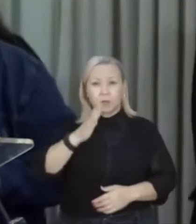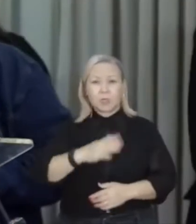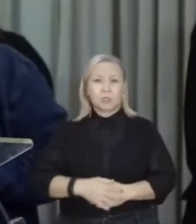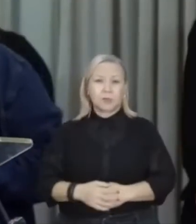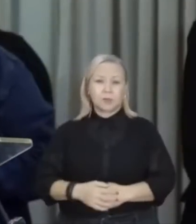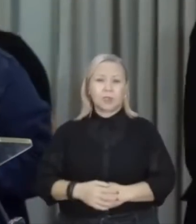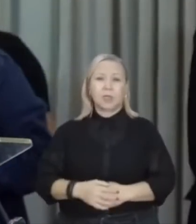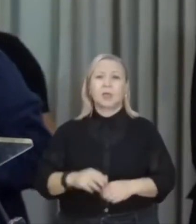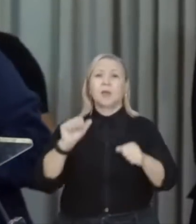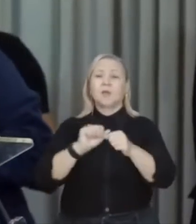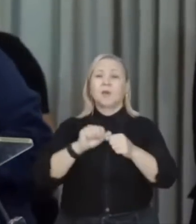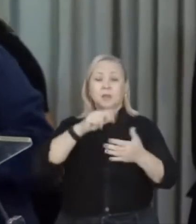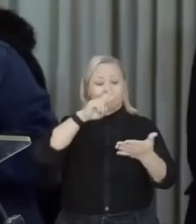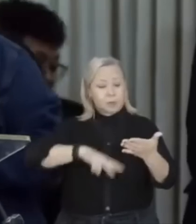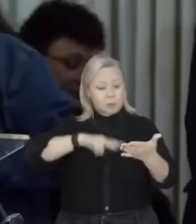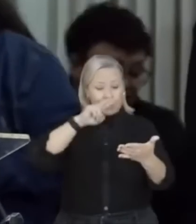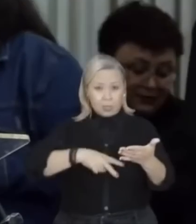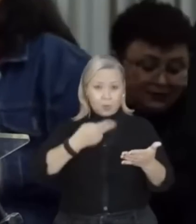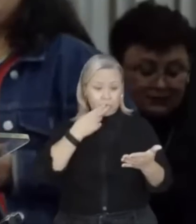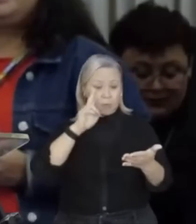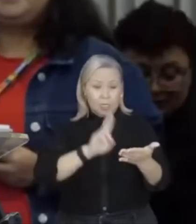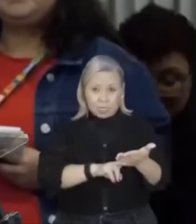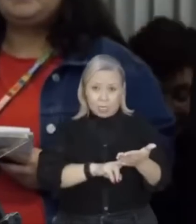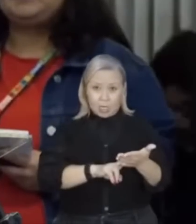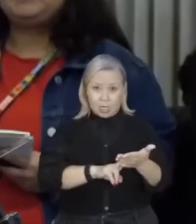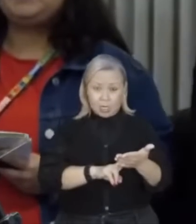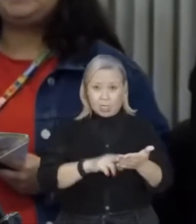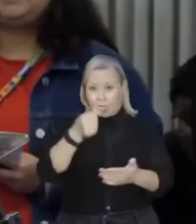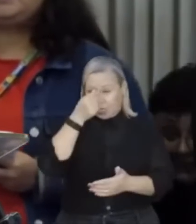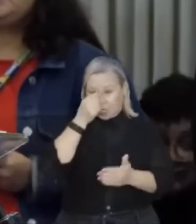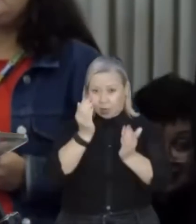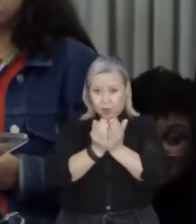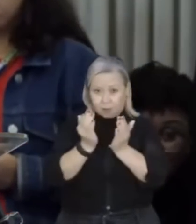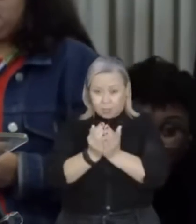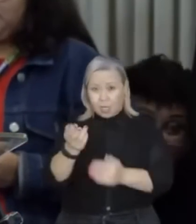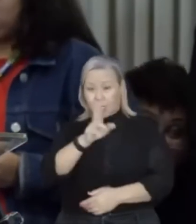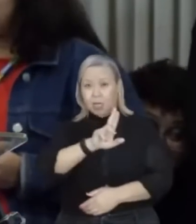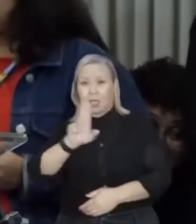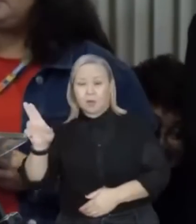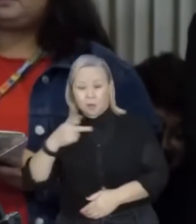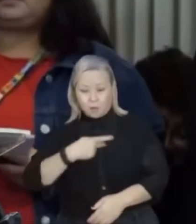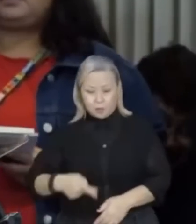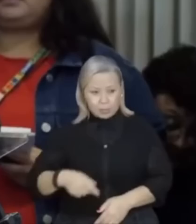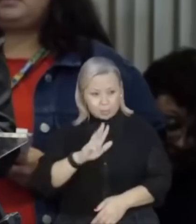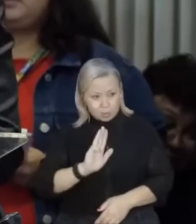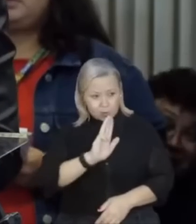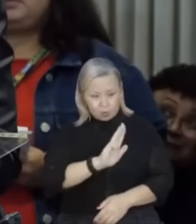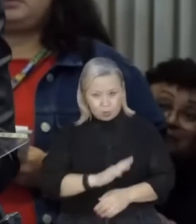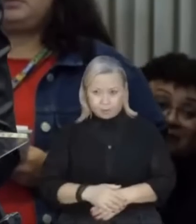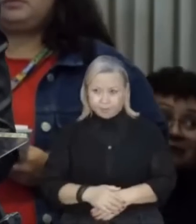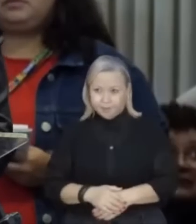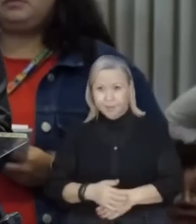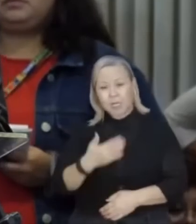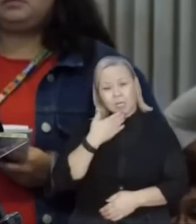a leitura da carta aos evangélicos em nome do presidente Lula. Eu gostaria de pedir aos